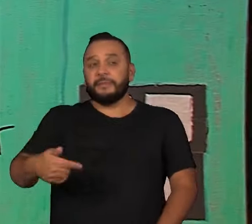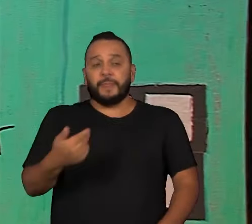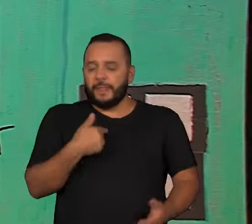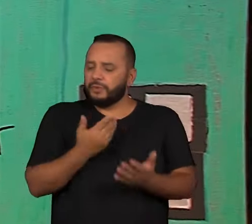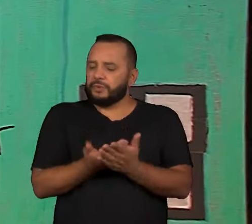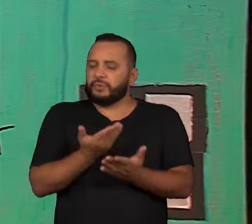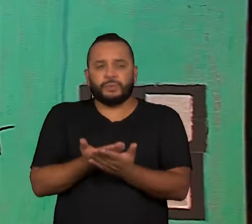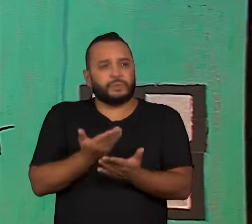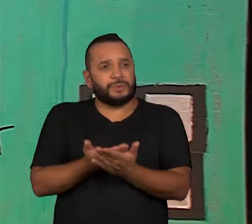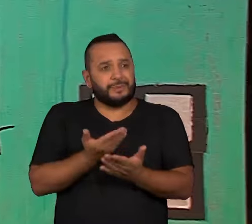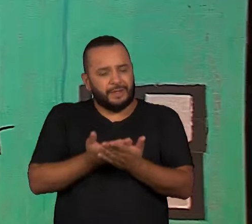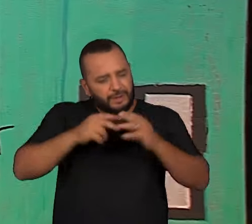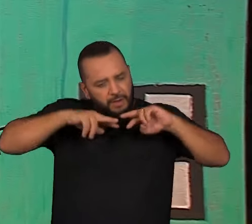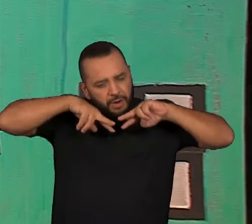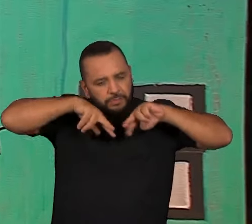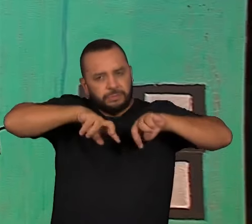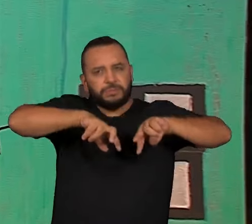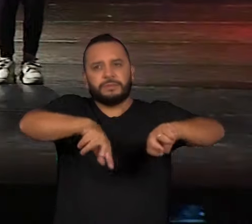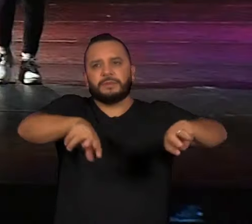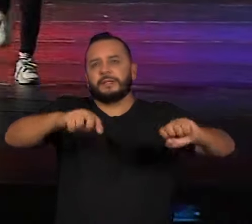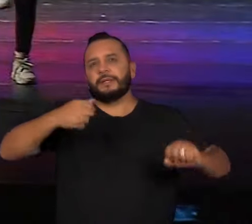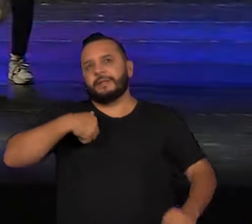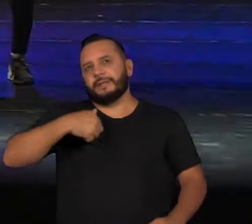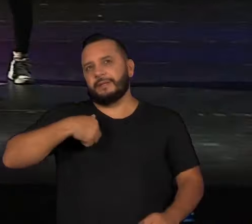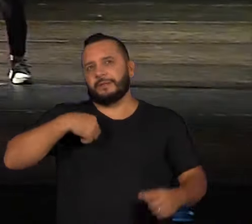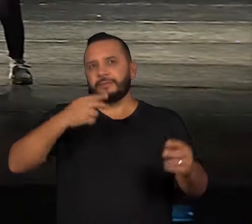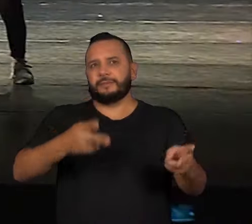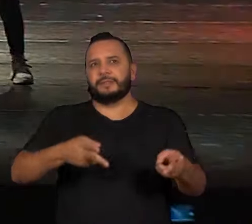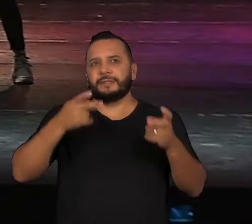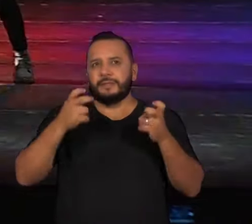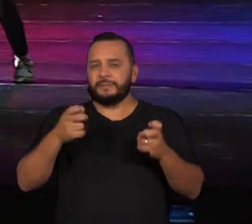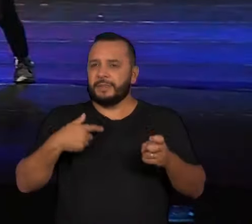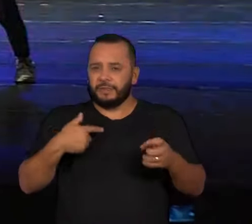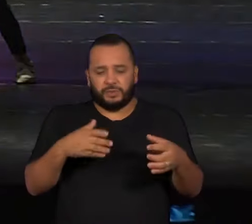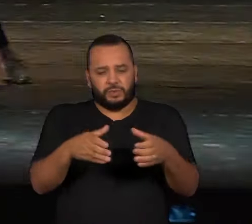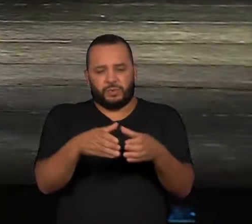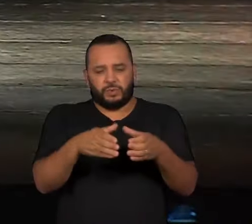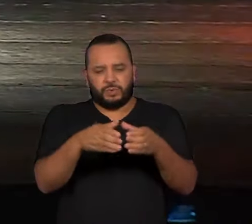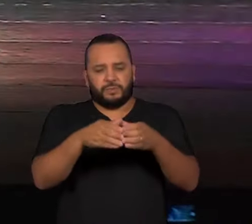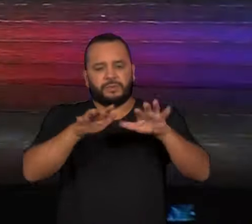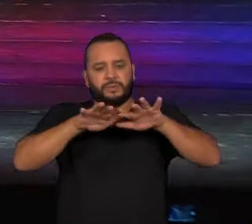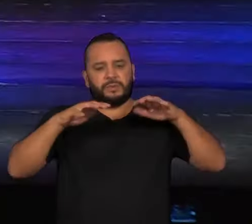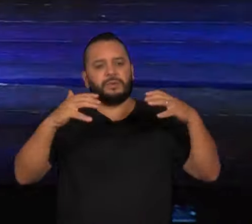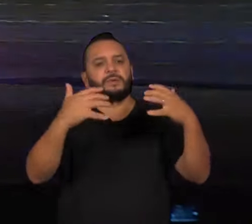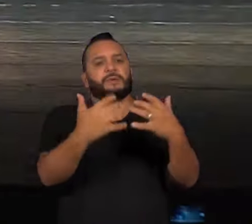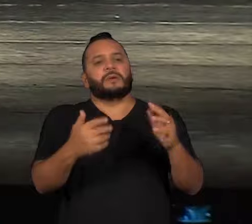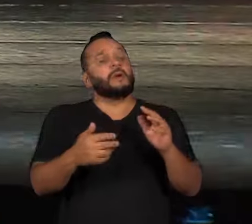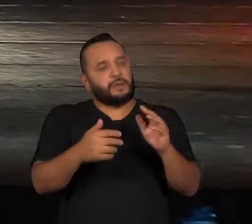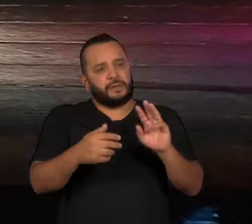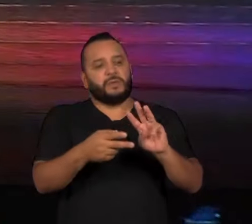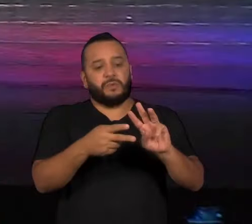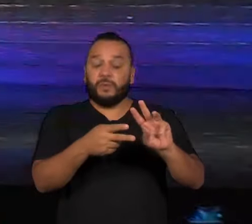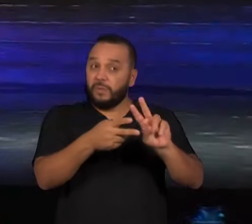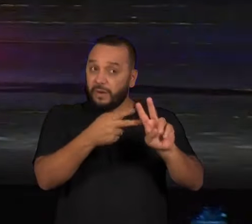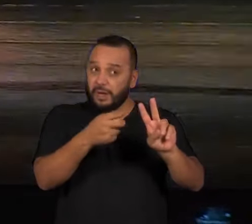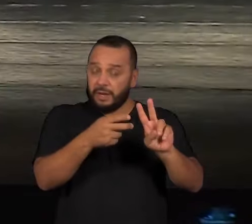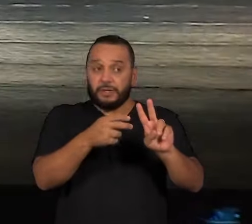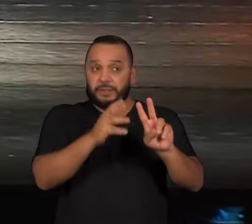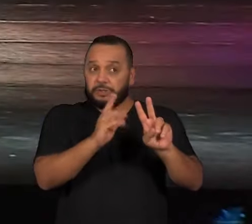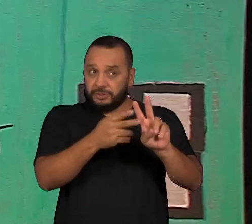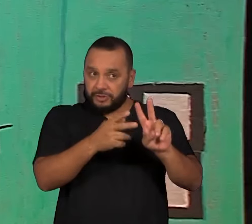mais um pouco, eu percebi que a tribo Guaianazes veio da África para o Brasil, para